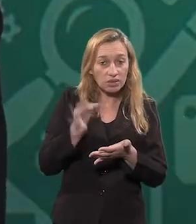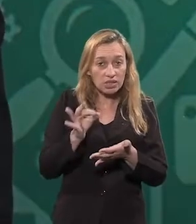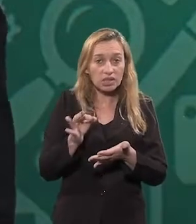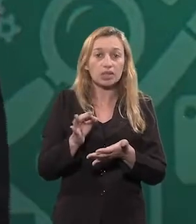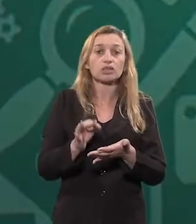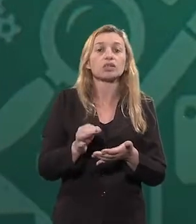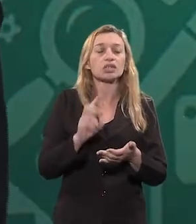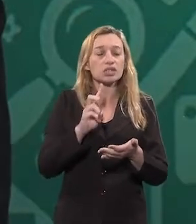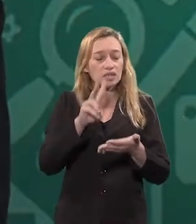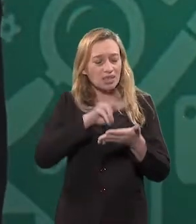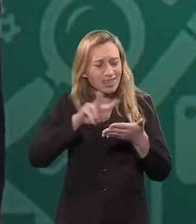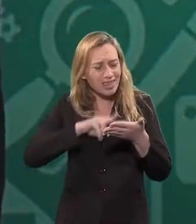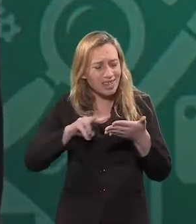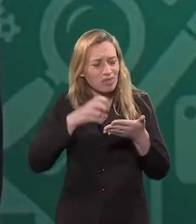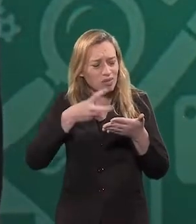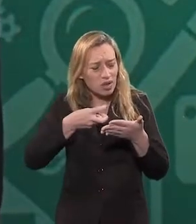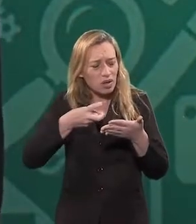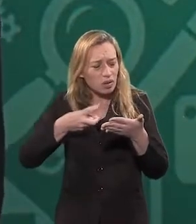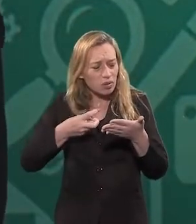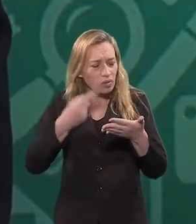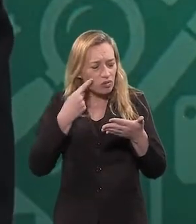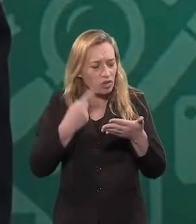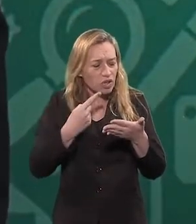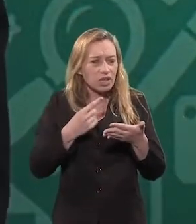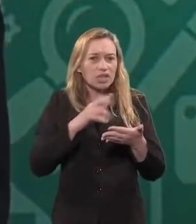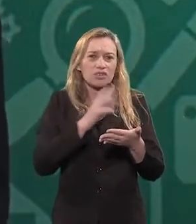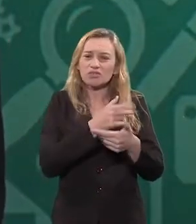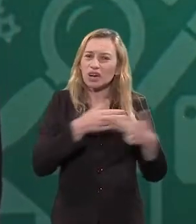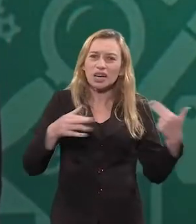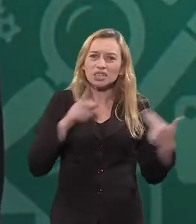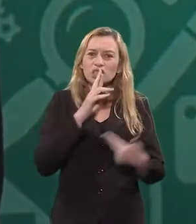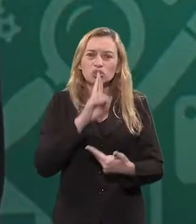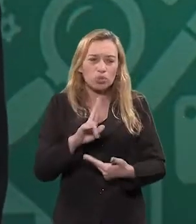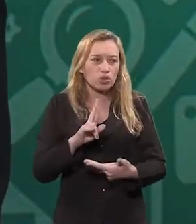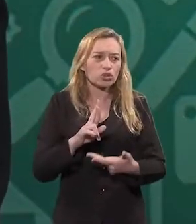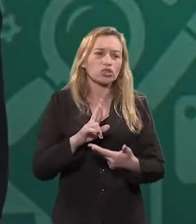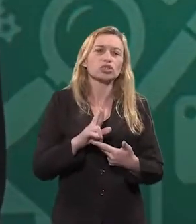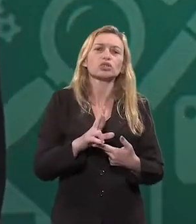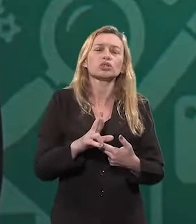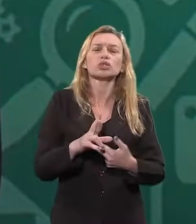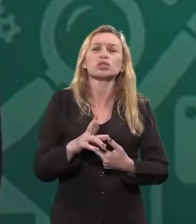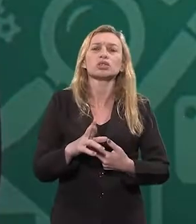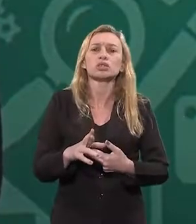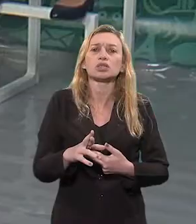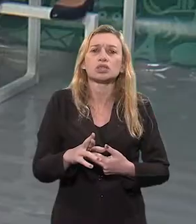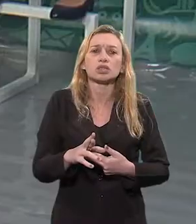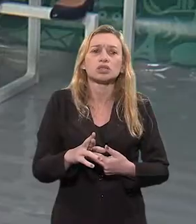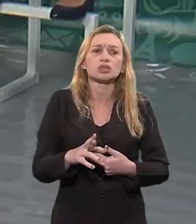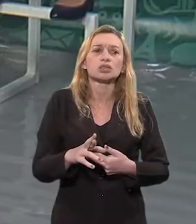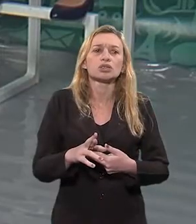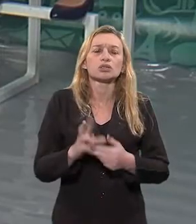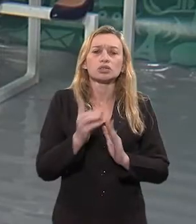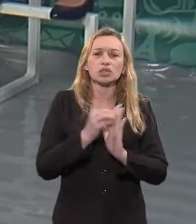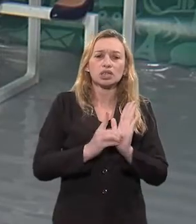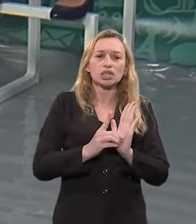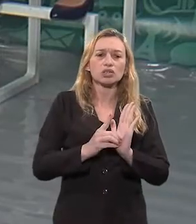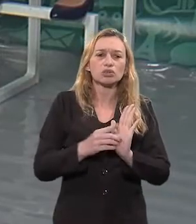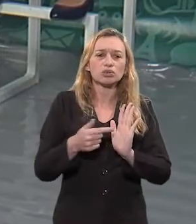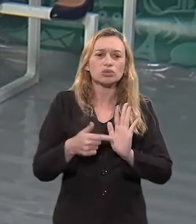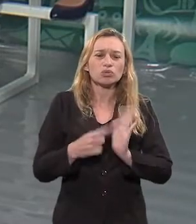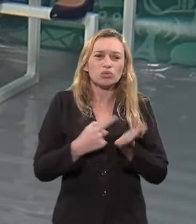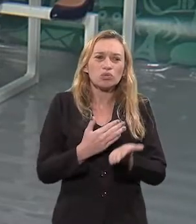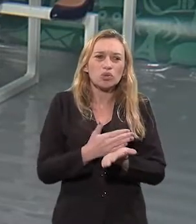do decreto mais atenta percebe que, muito em resposta desse episódio, você citou no início, o decreto ele